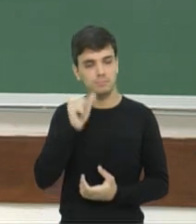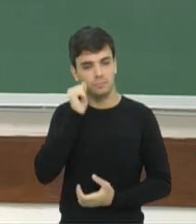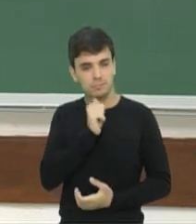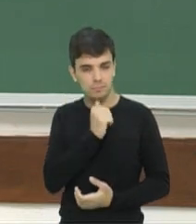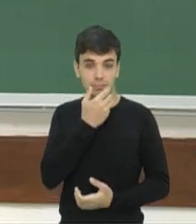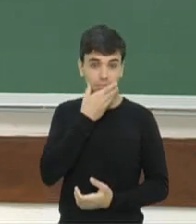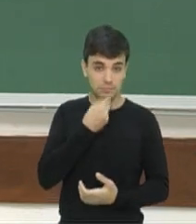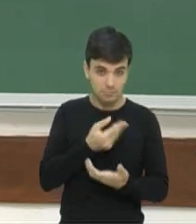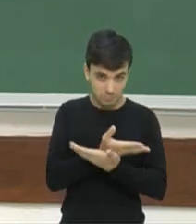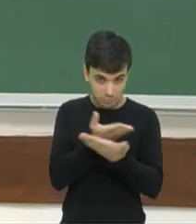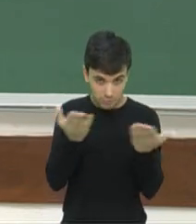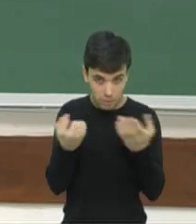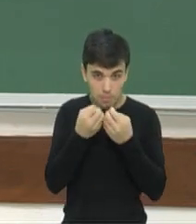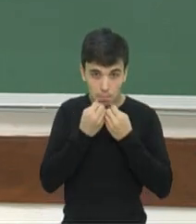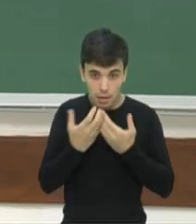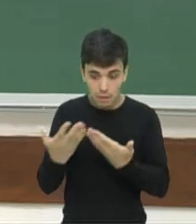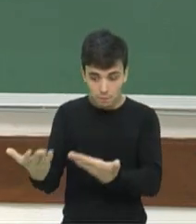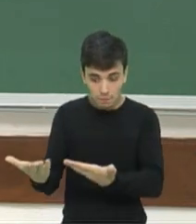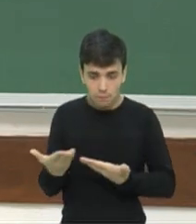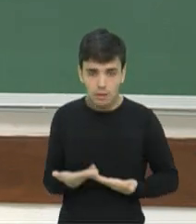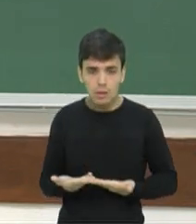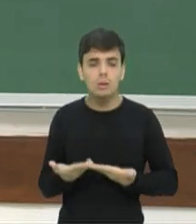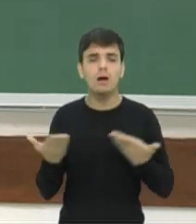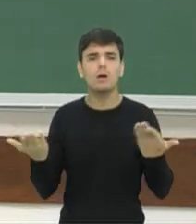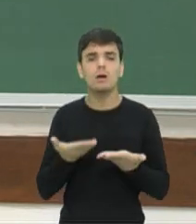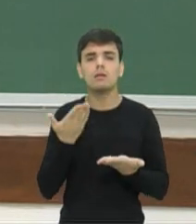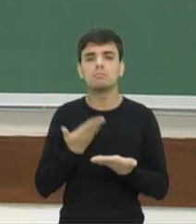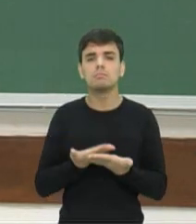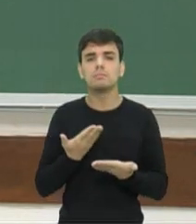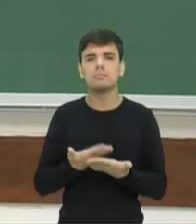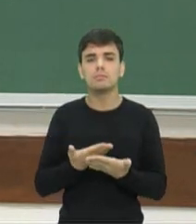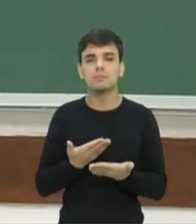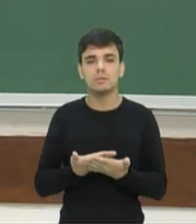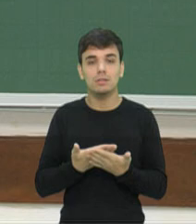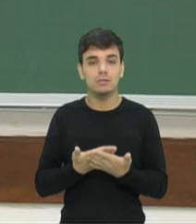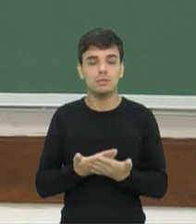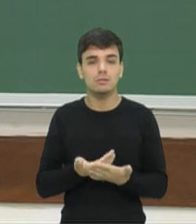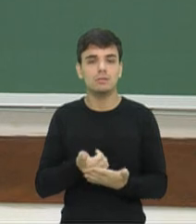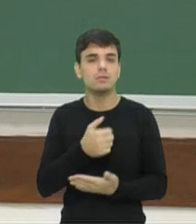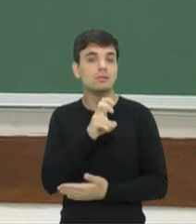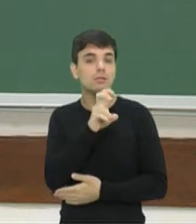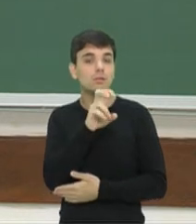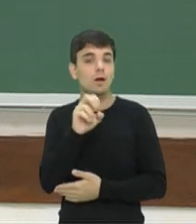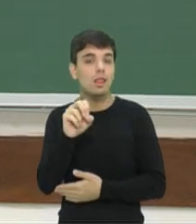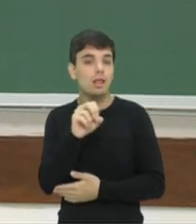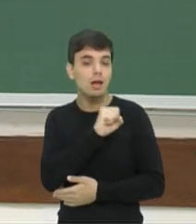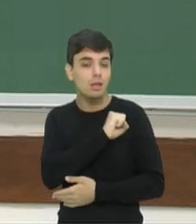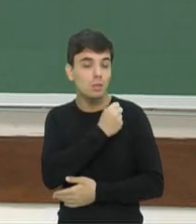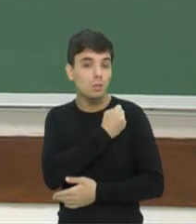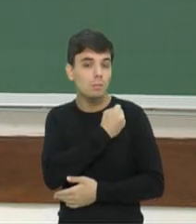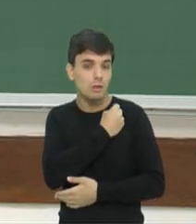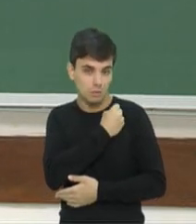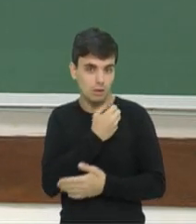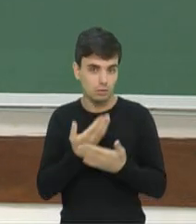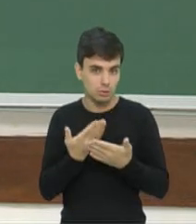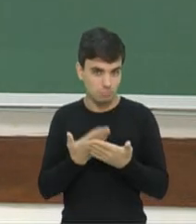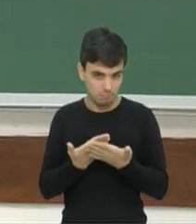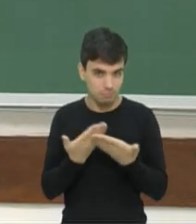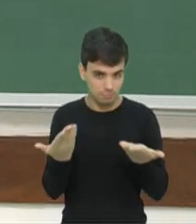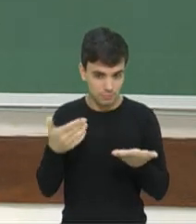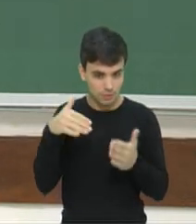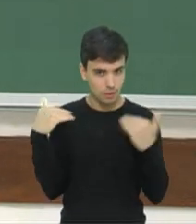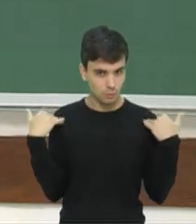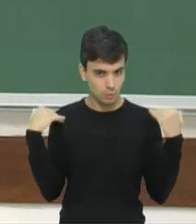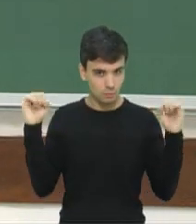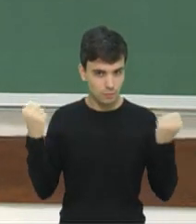Senhoras e senhores, bem-vindos! Bem-vindos à nossa 50ª aula de Educação Física. Então, estamos na aula de número